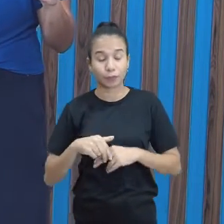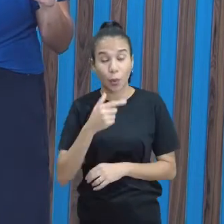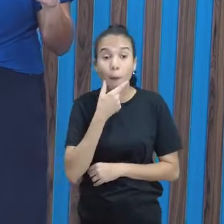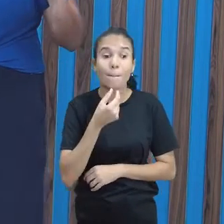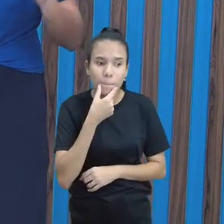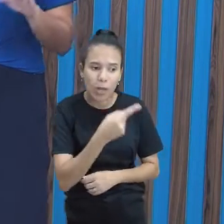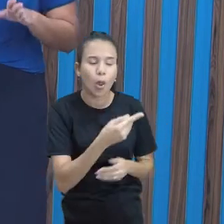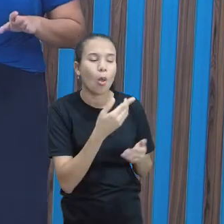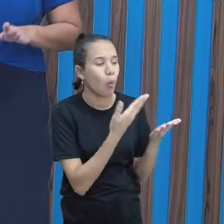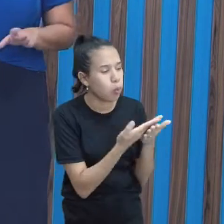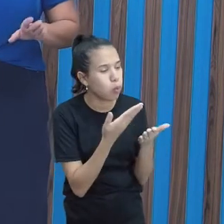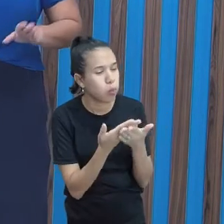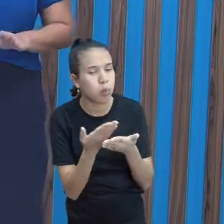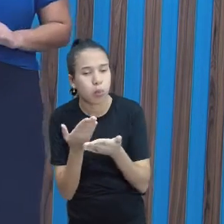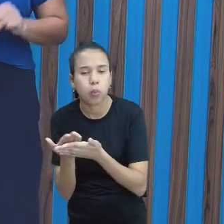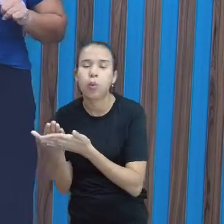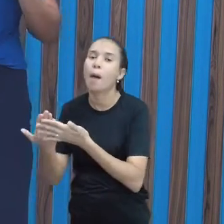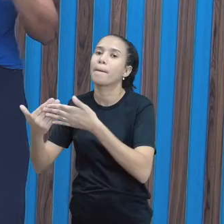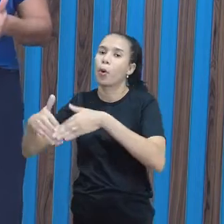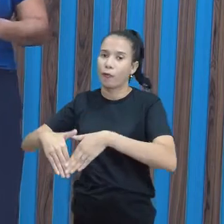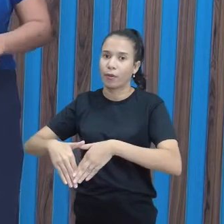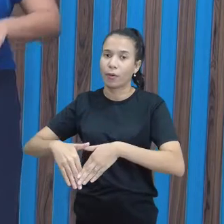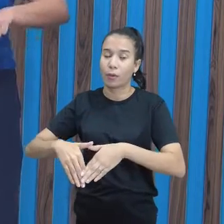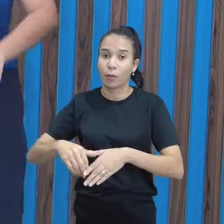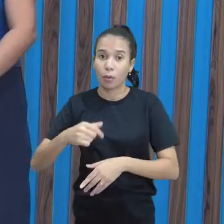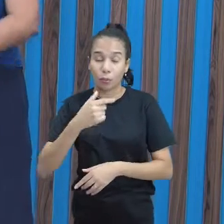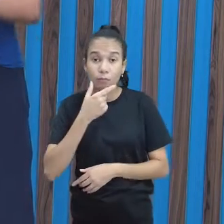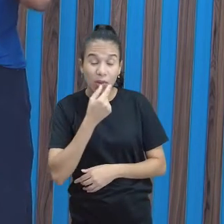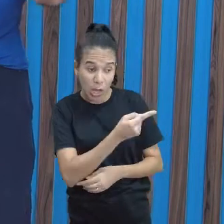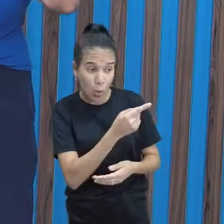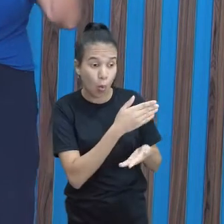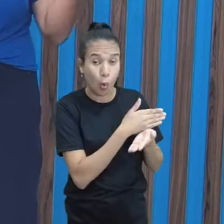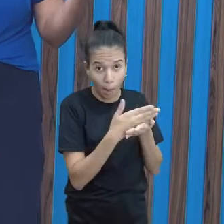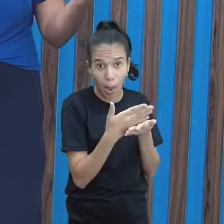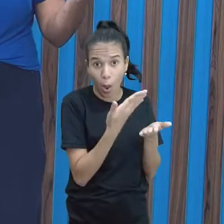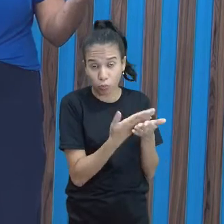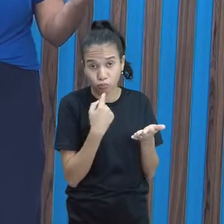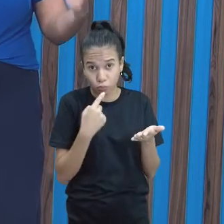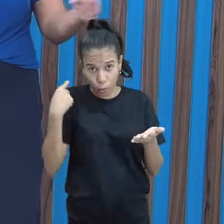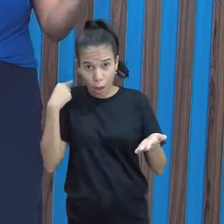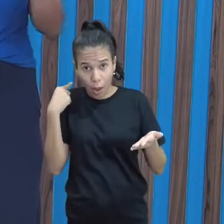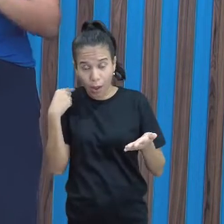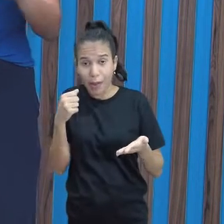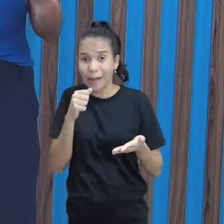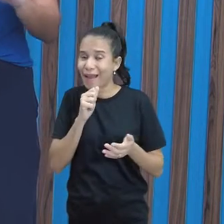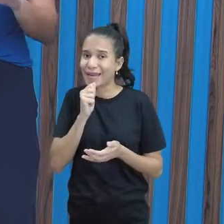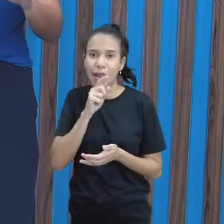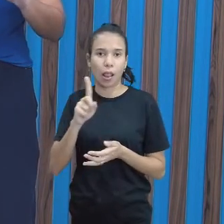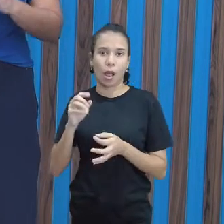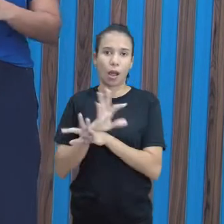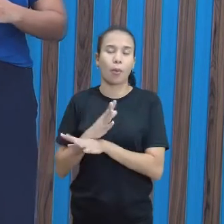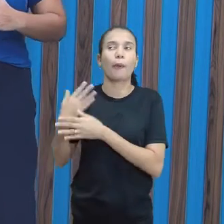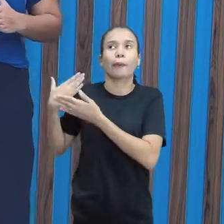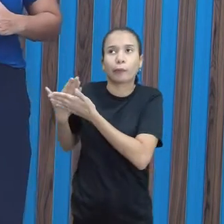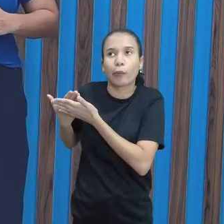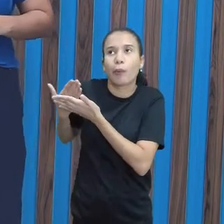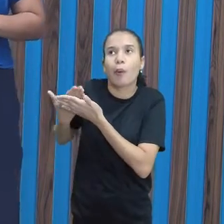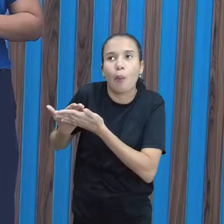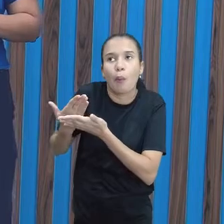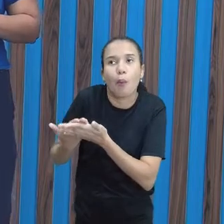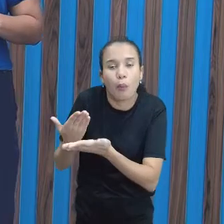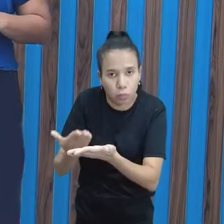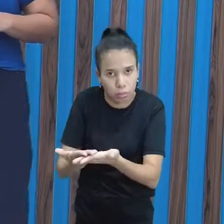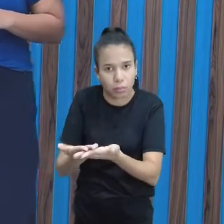Pedro tem estudado muito para a prova, ou seja, Pedro começou a estudar antes da minha fala, não terminou e ele